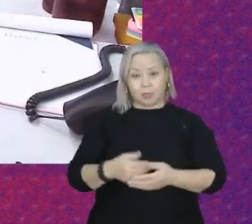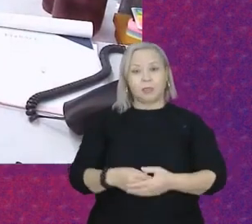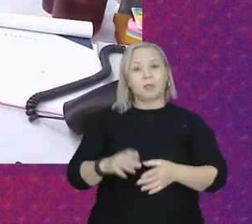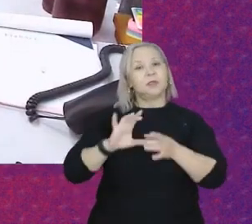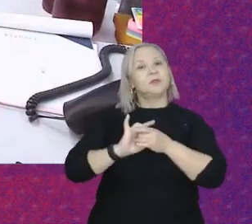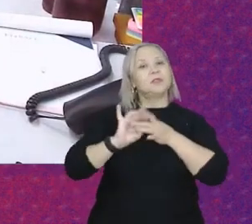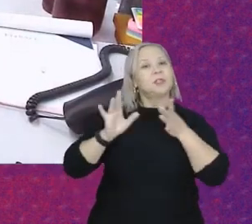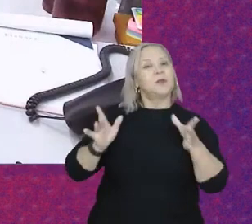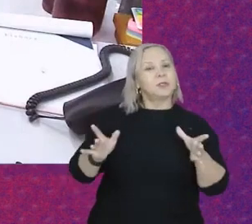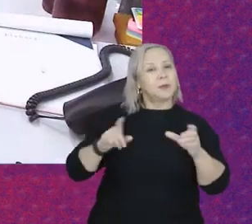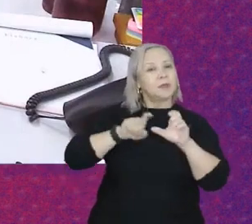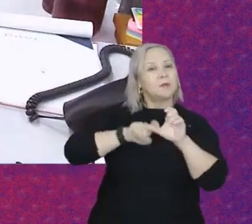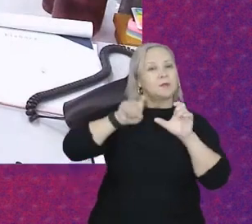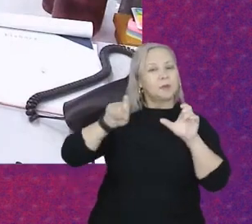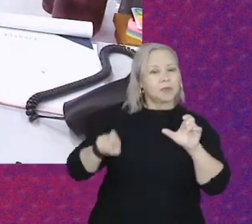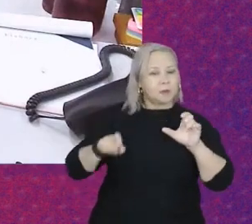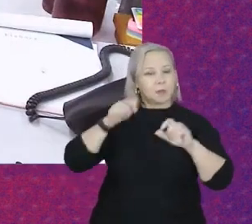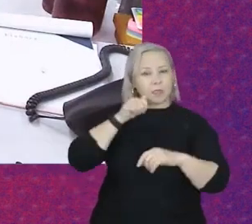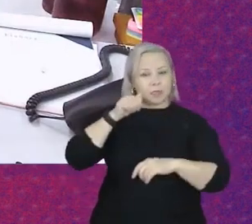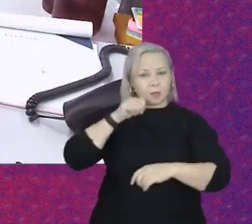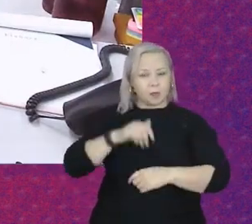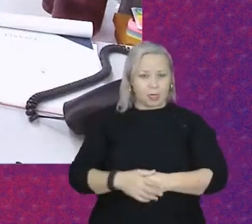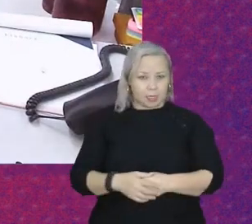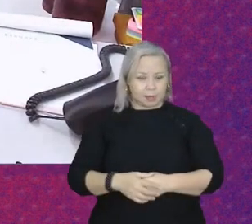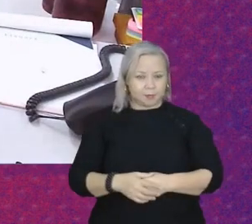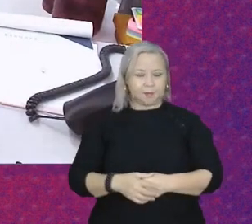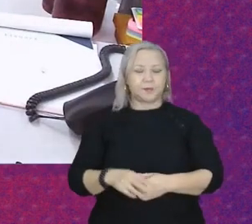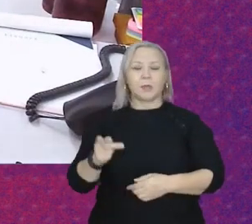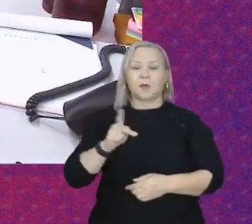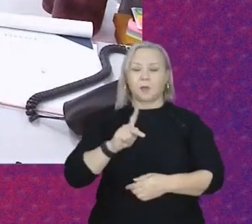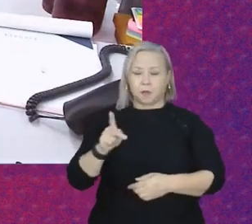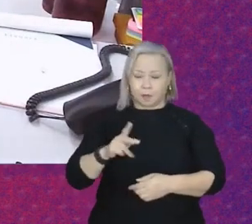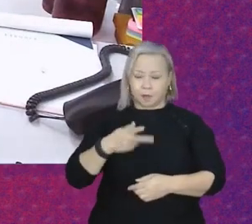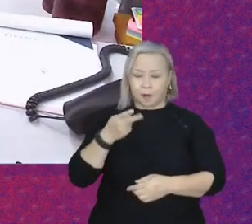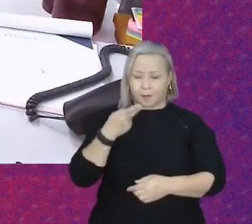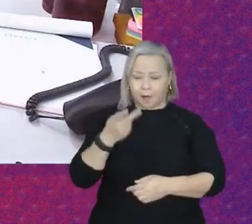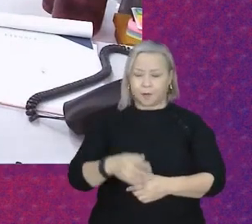emancipação para essas mulheres, né, como a professora Lívia bem colocou,